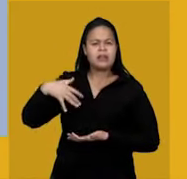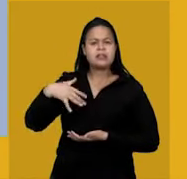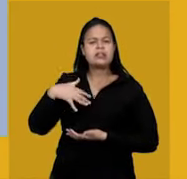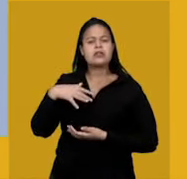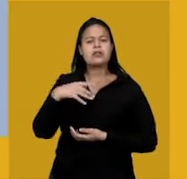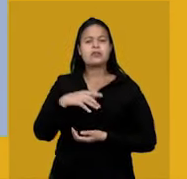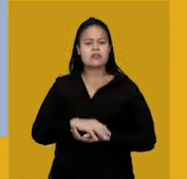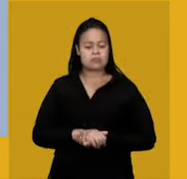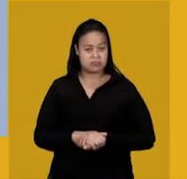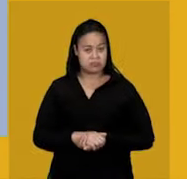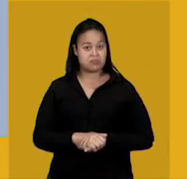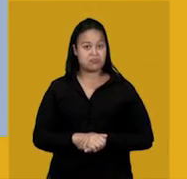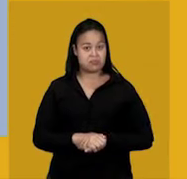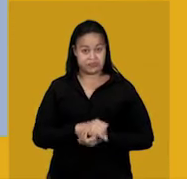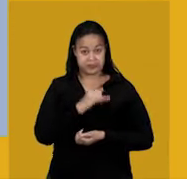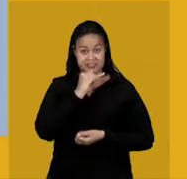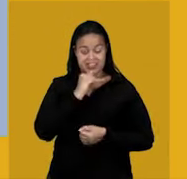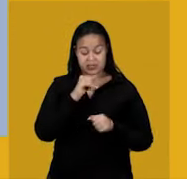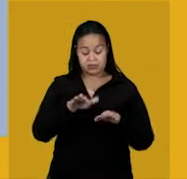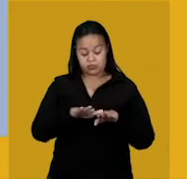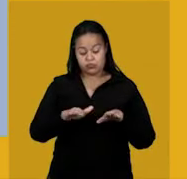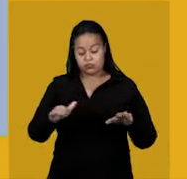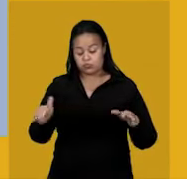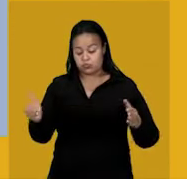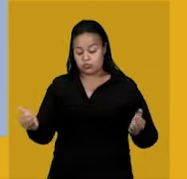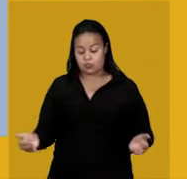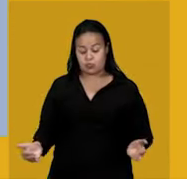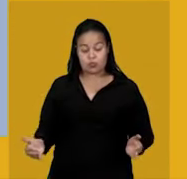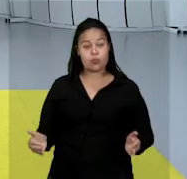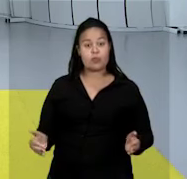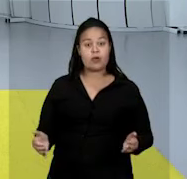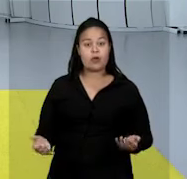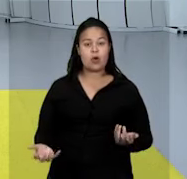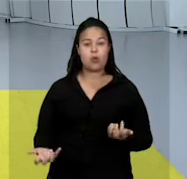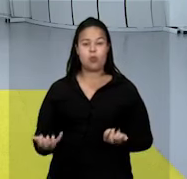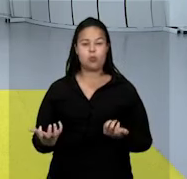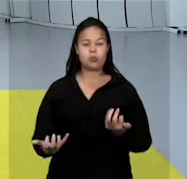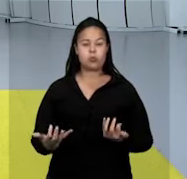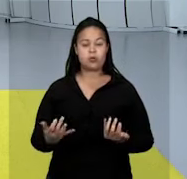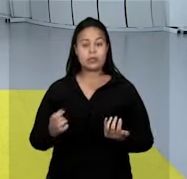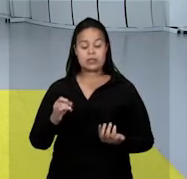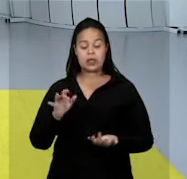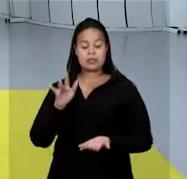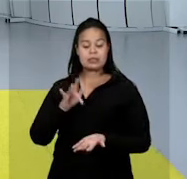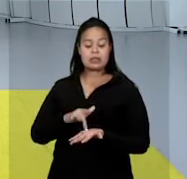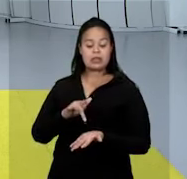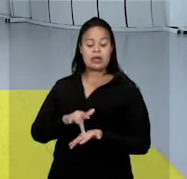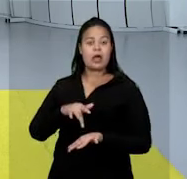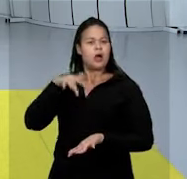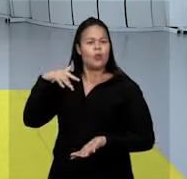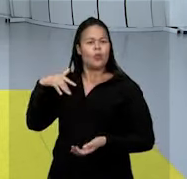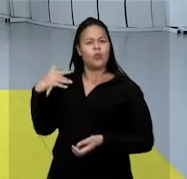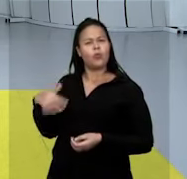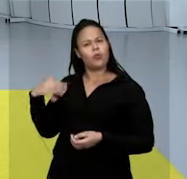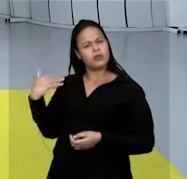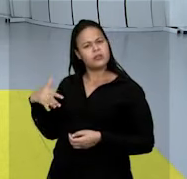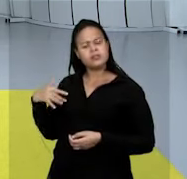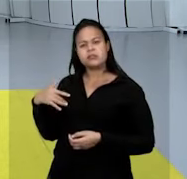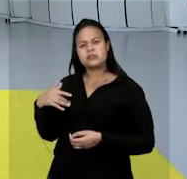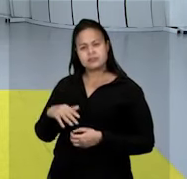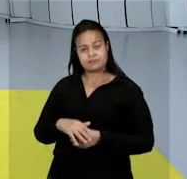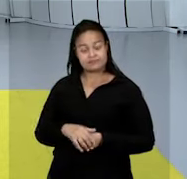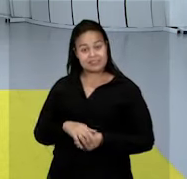vamos imaginar que esse balcão aqui é uma chapa quente. Se você encostar, rapidamente você retira a mão. Esse